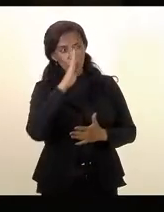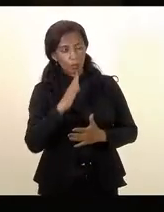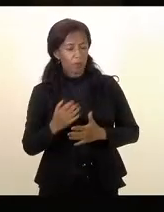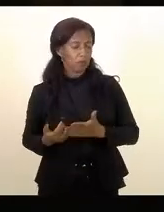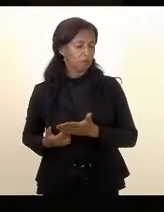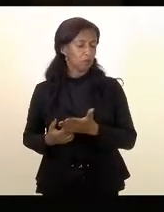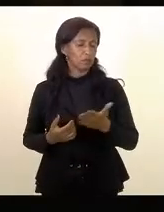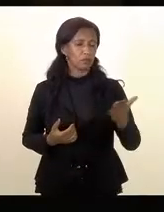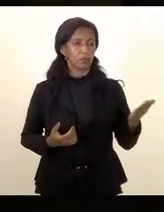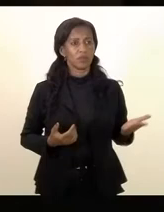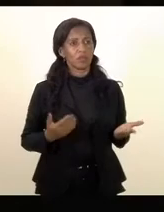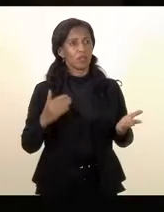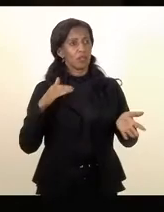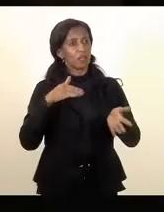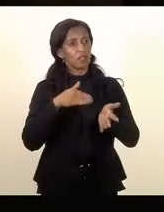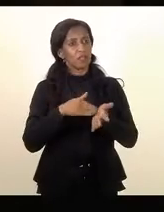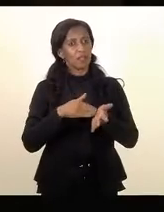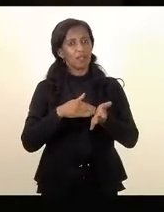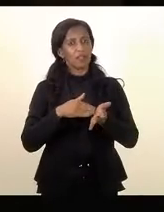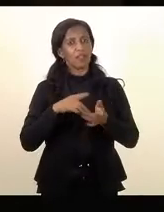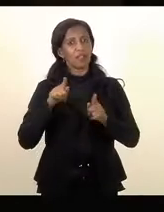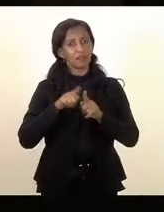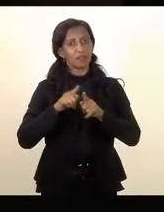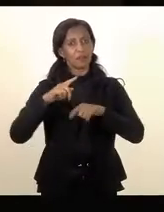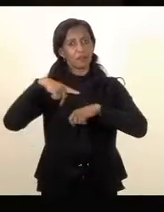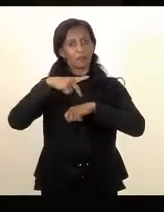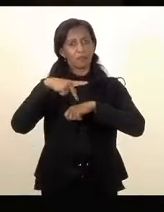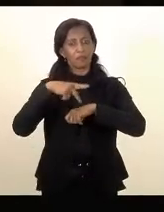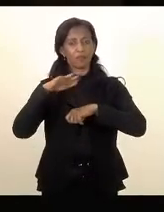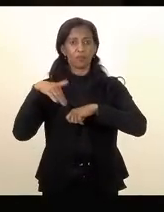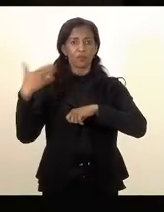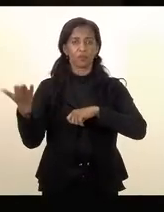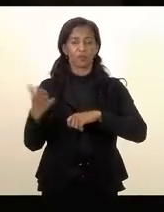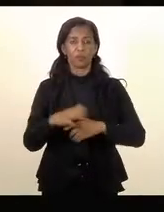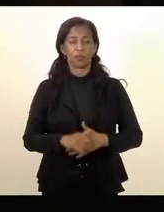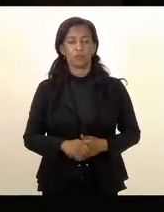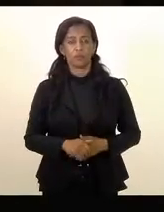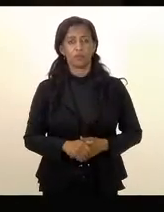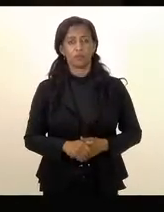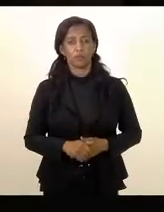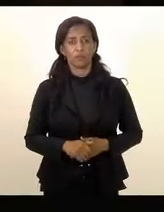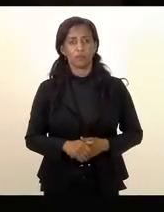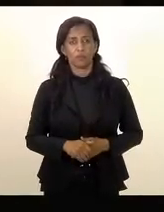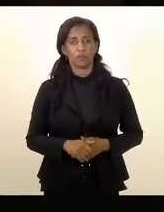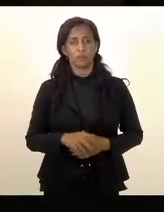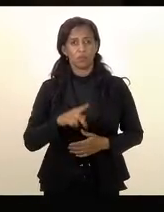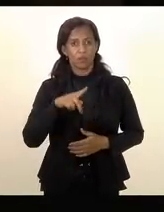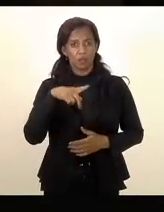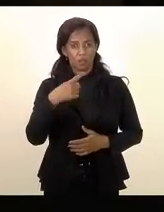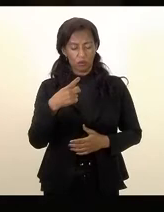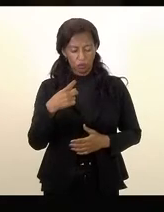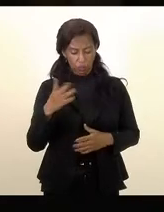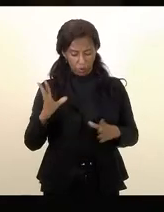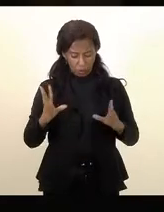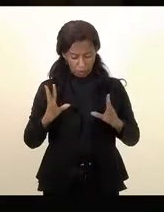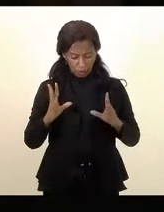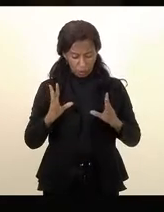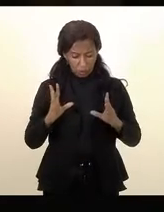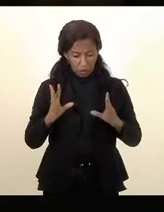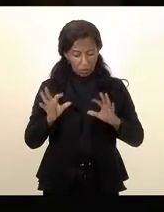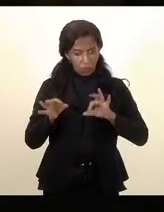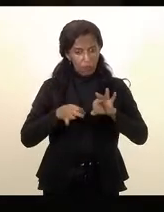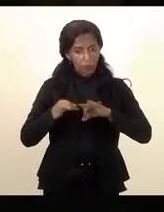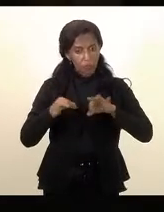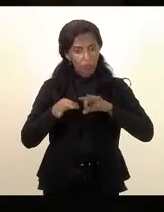e até internacionalmente basta dizer que na sua concepção contou com